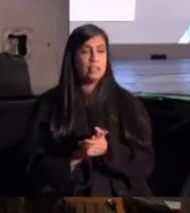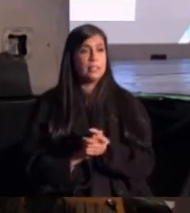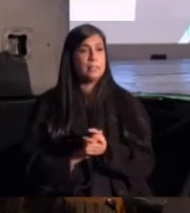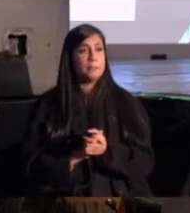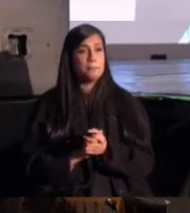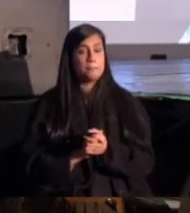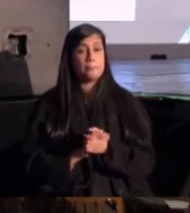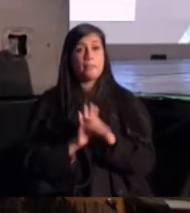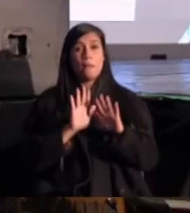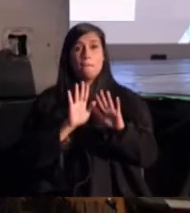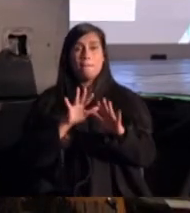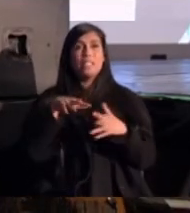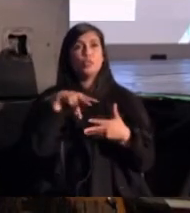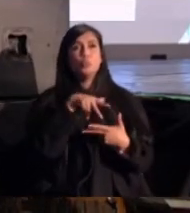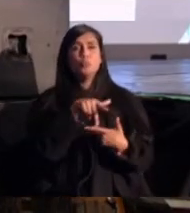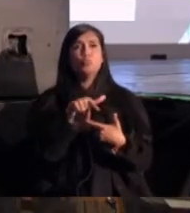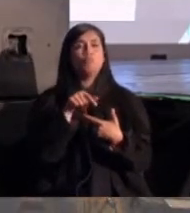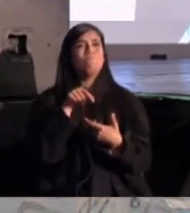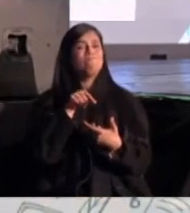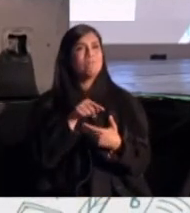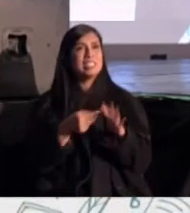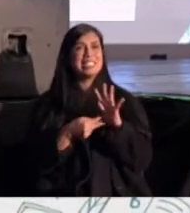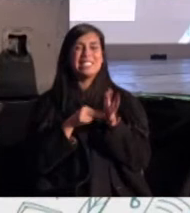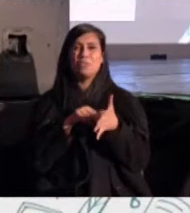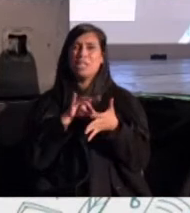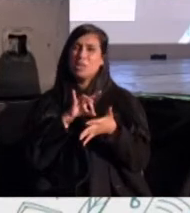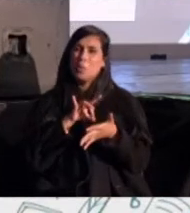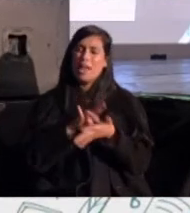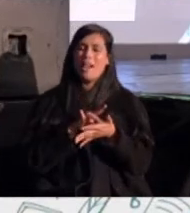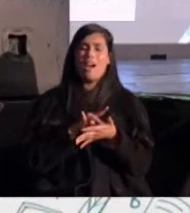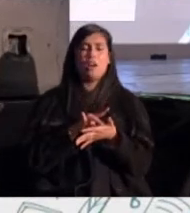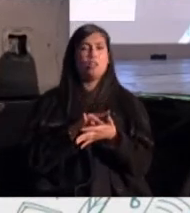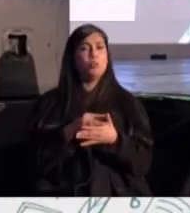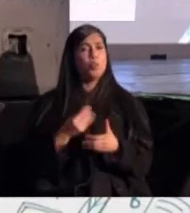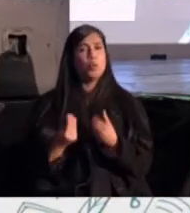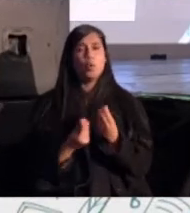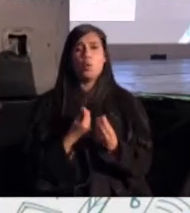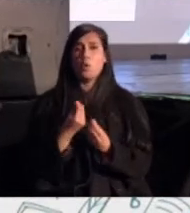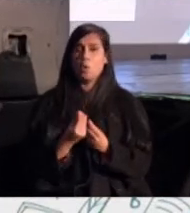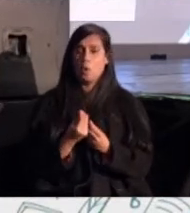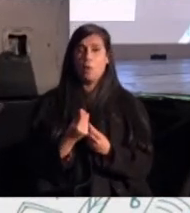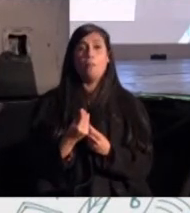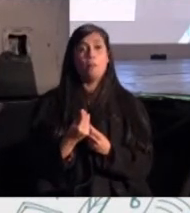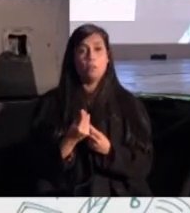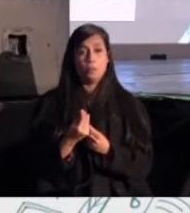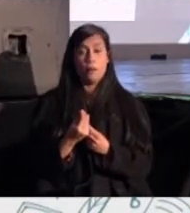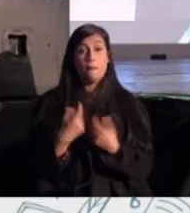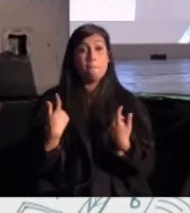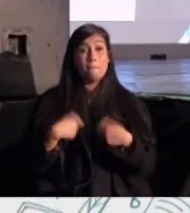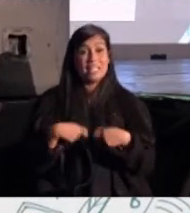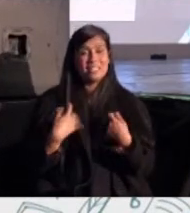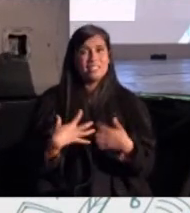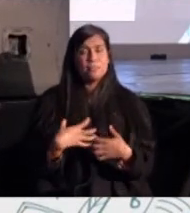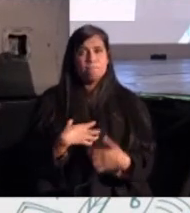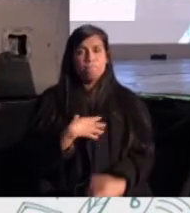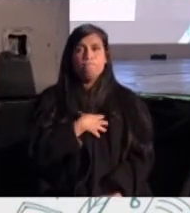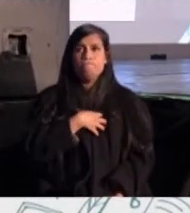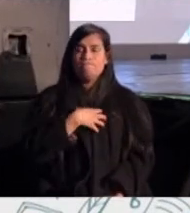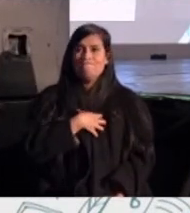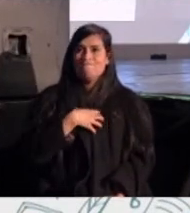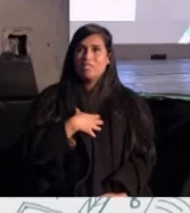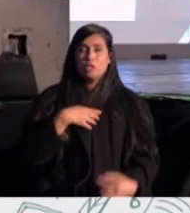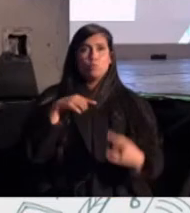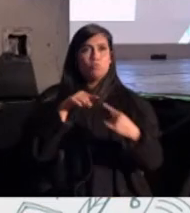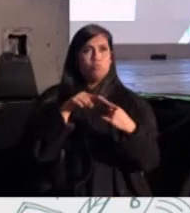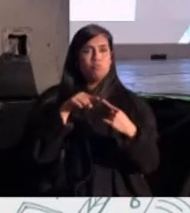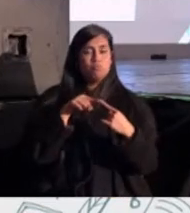O sentido do mundo, ele está justamente, a produção de sentido para o mundo está